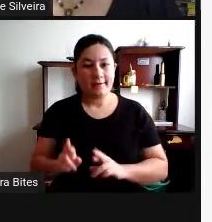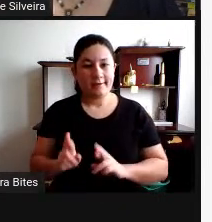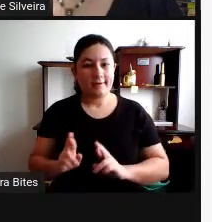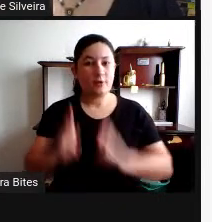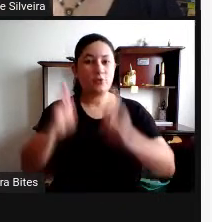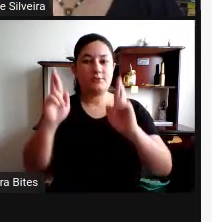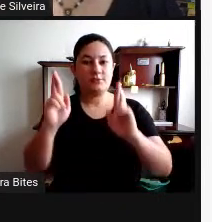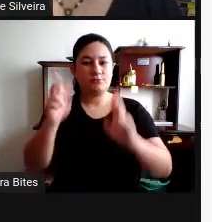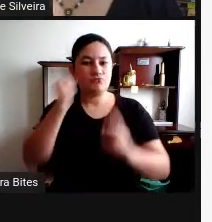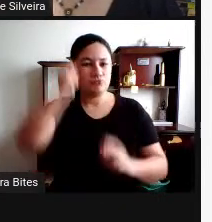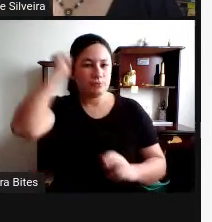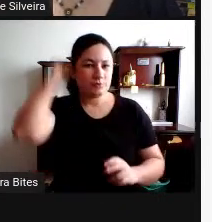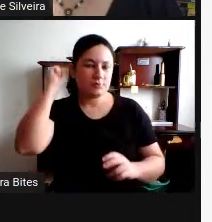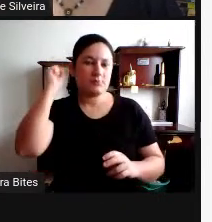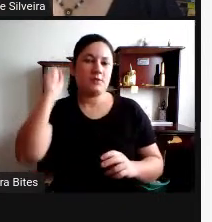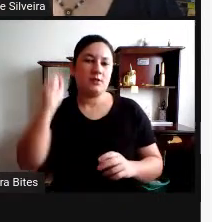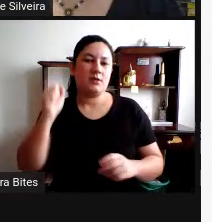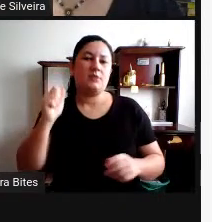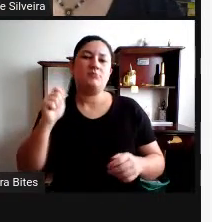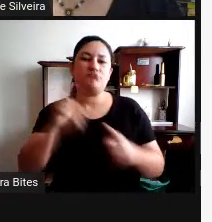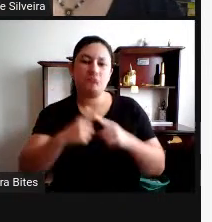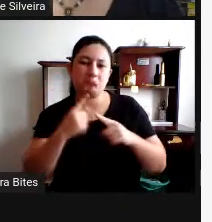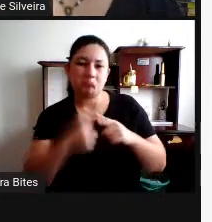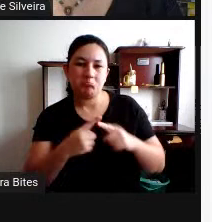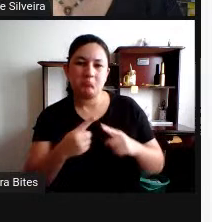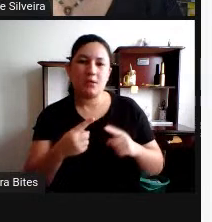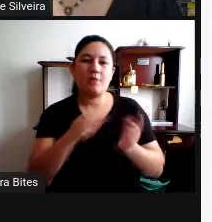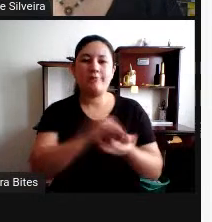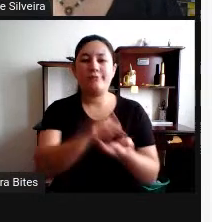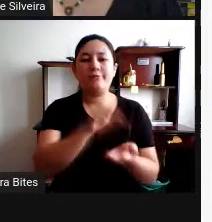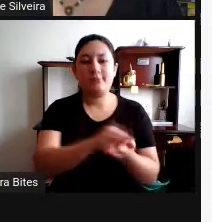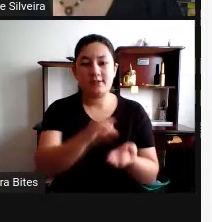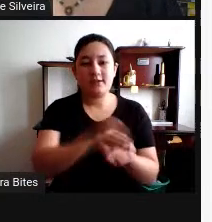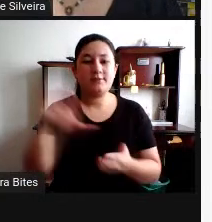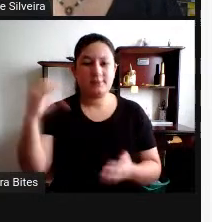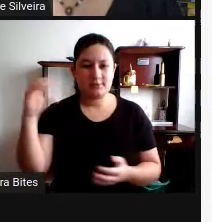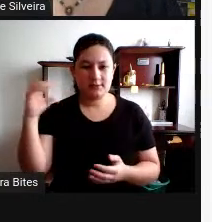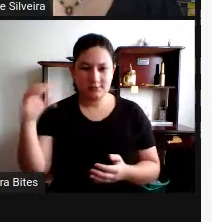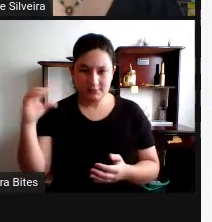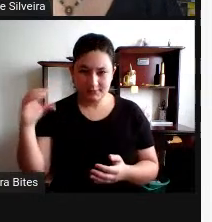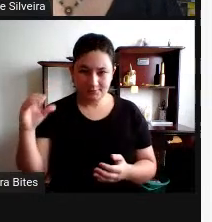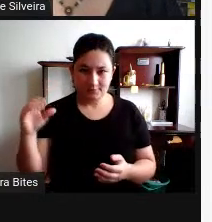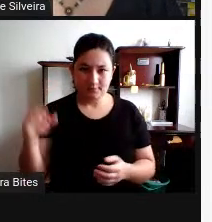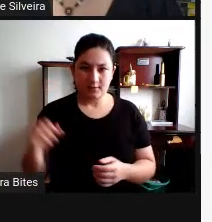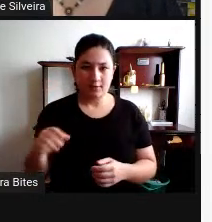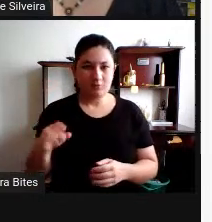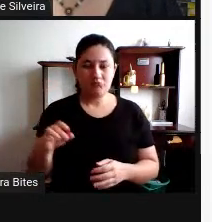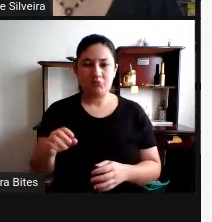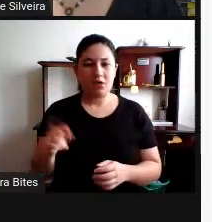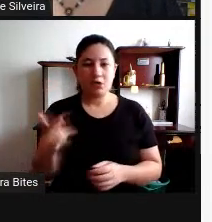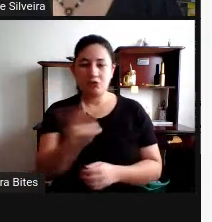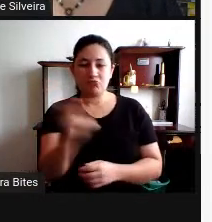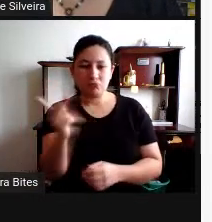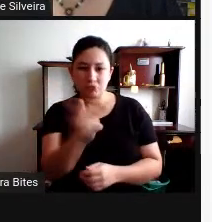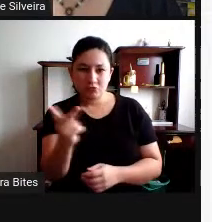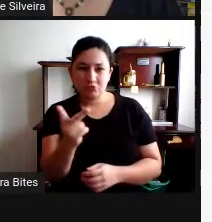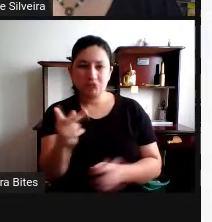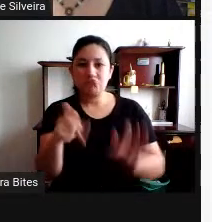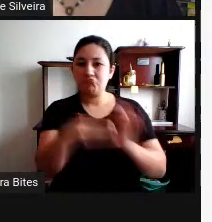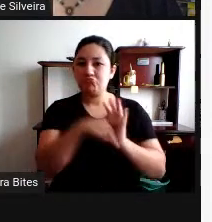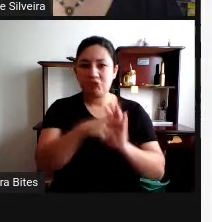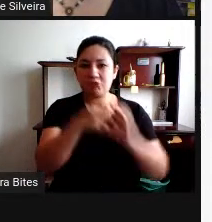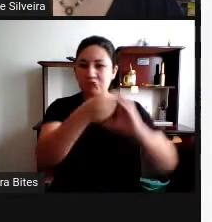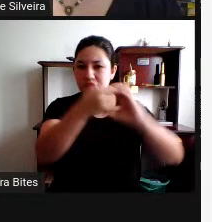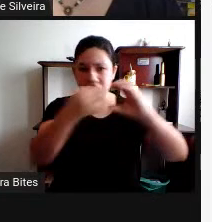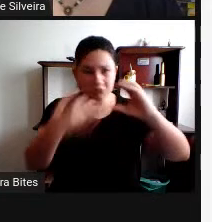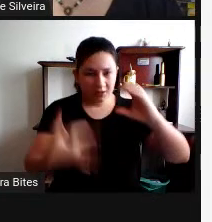mais fiel que as suas lembranças puderem lhe fornecer. Cada um, evidentemente, será atraído pela sua própria escrita à sua